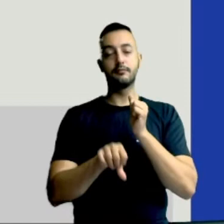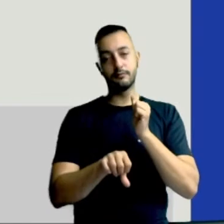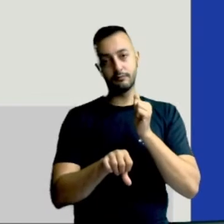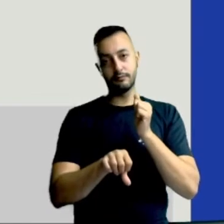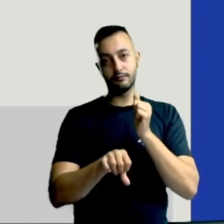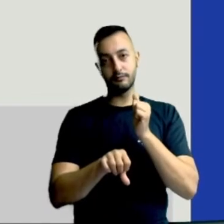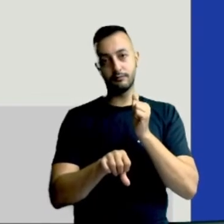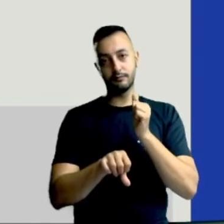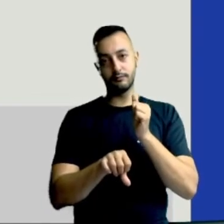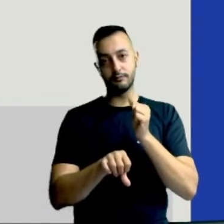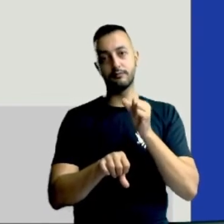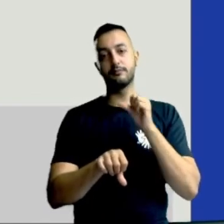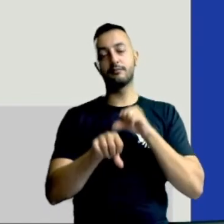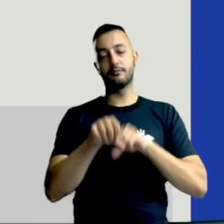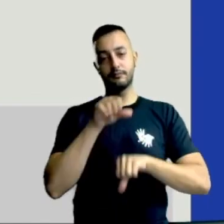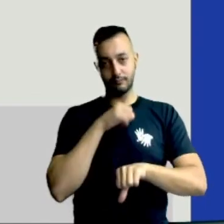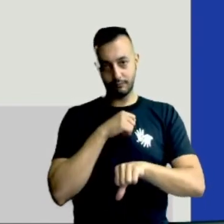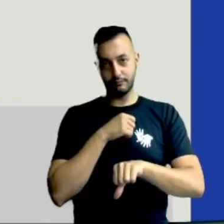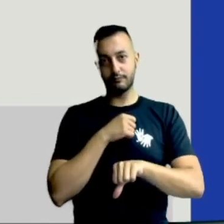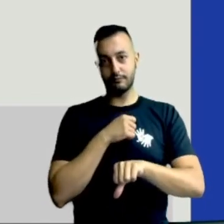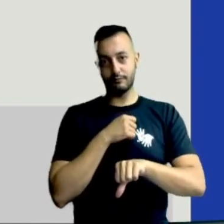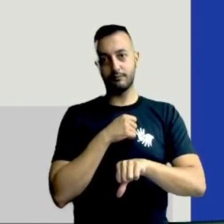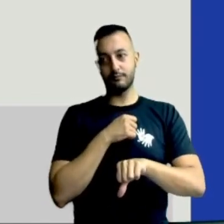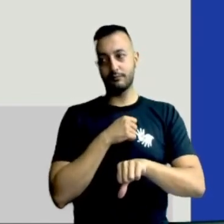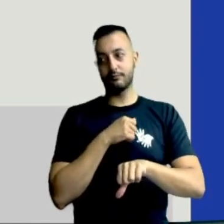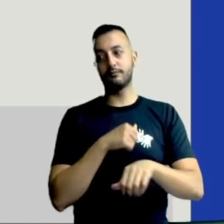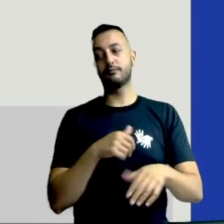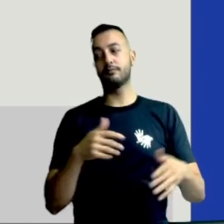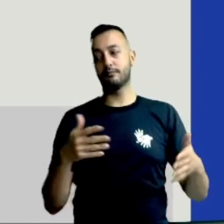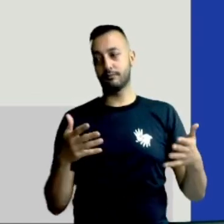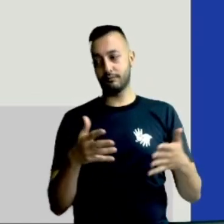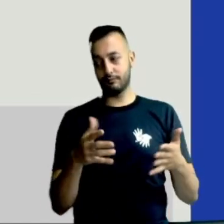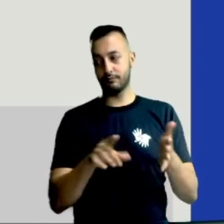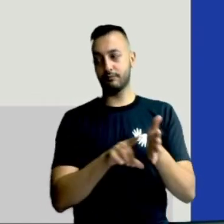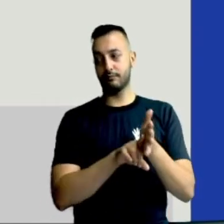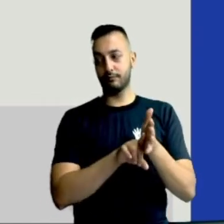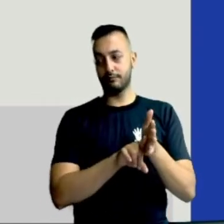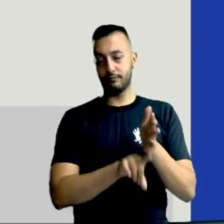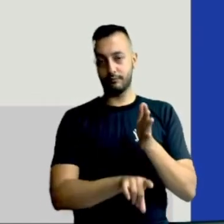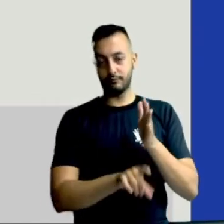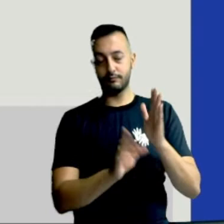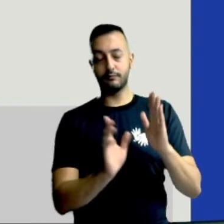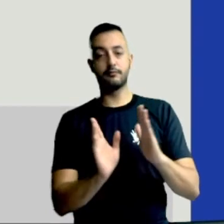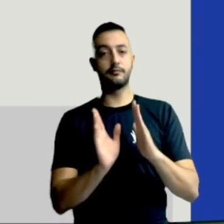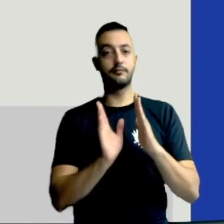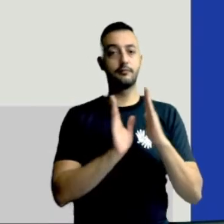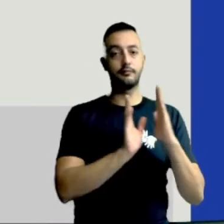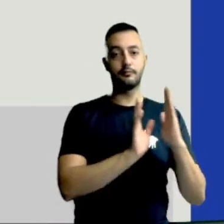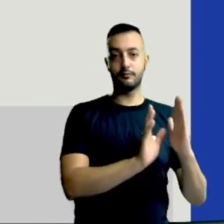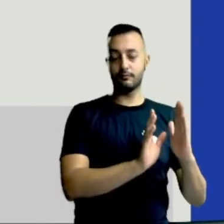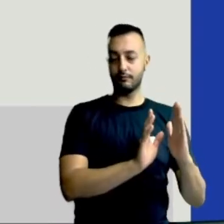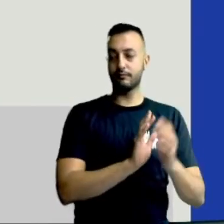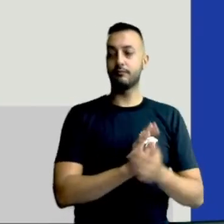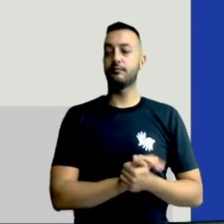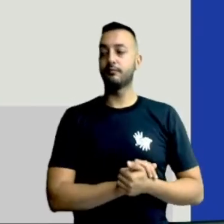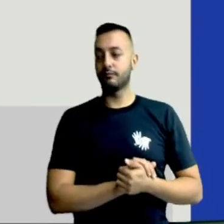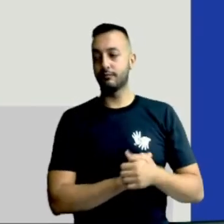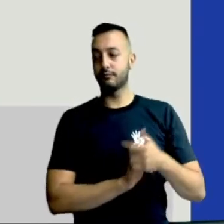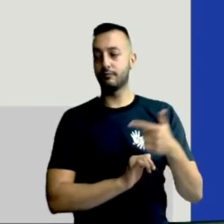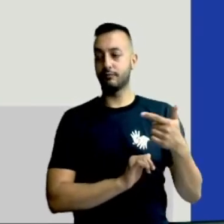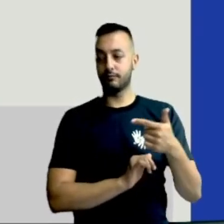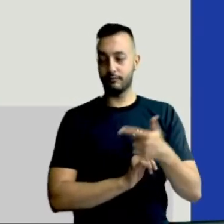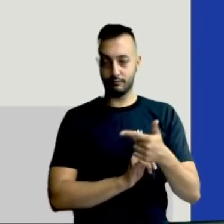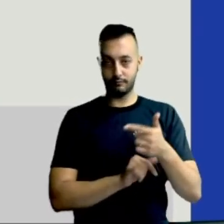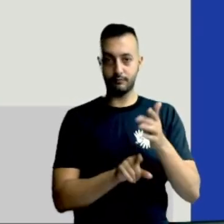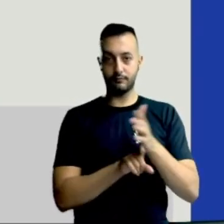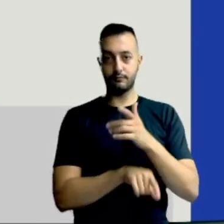é igual a 9. Agora vamos subtrair a casa das dezenas de milhares. 2